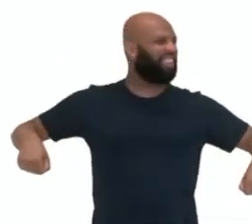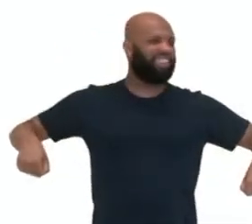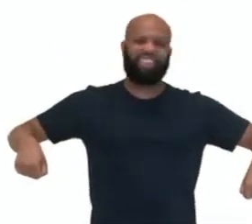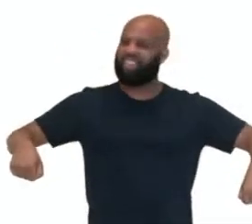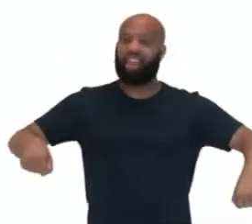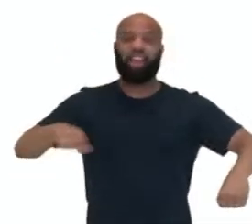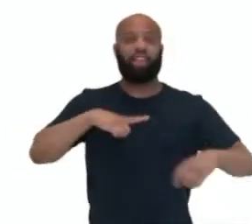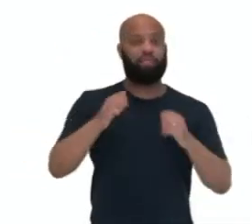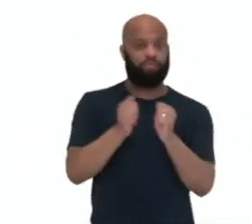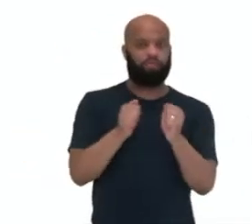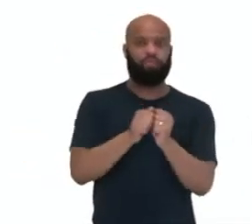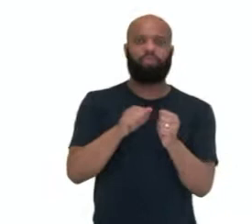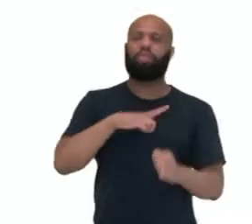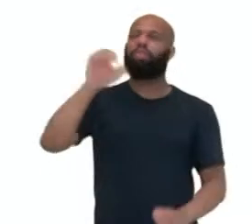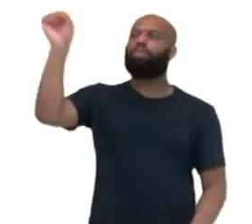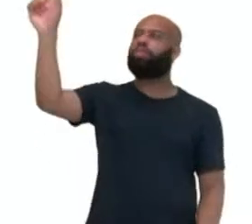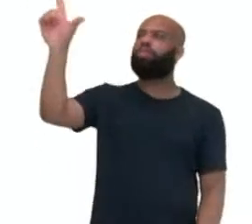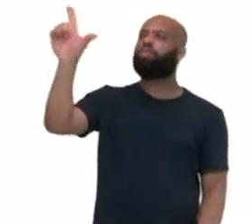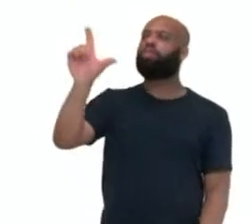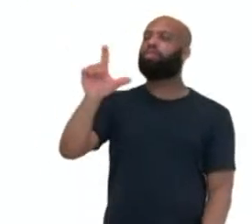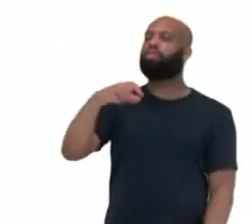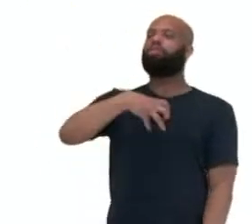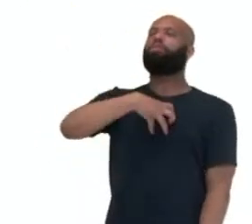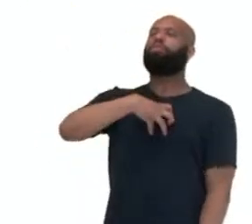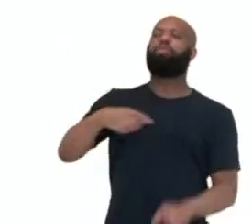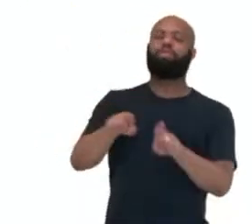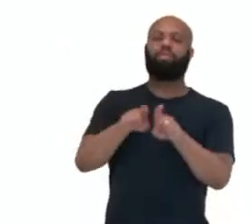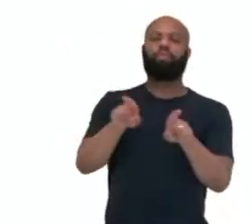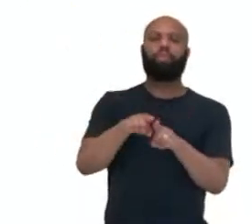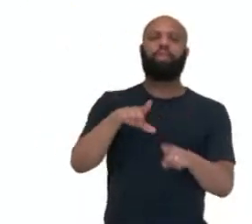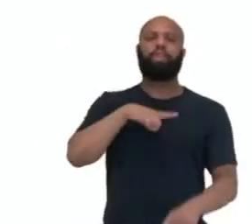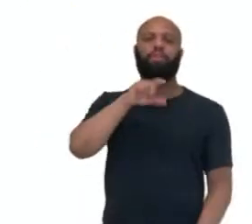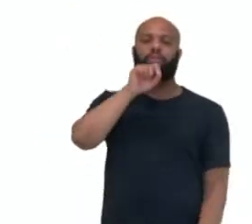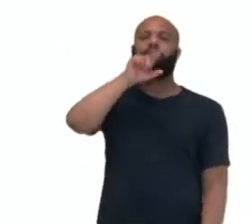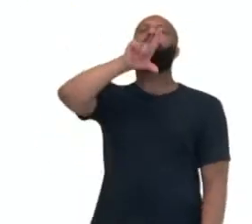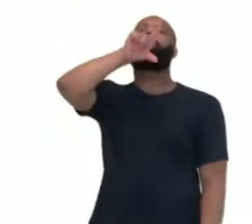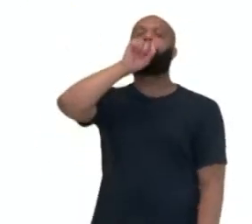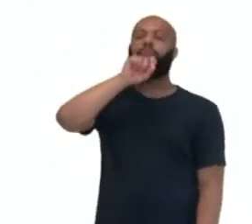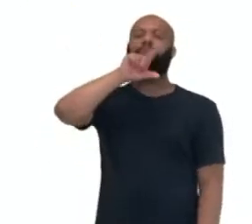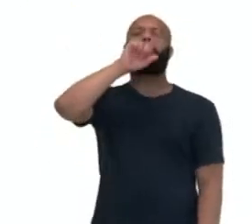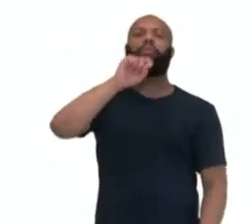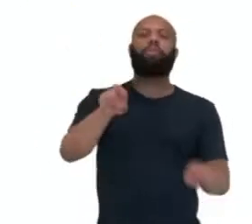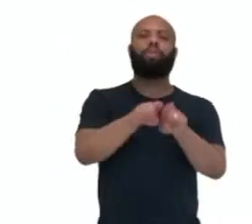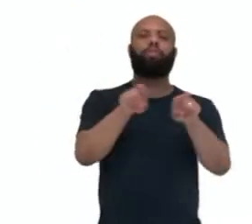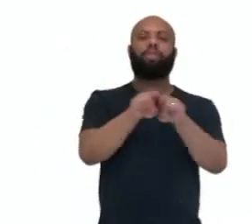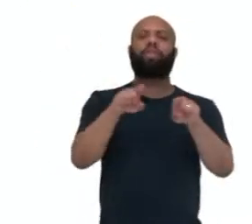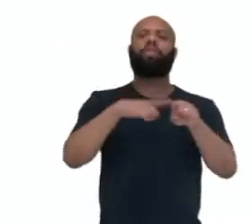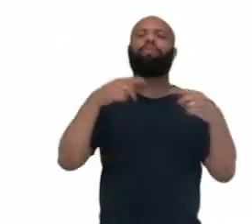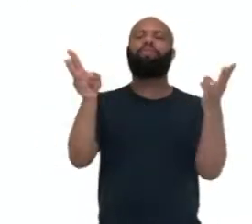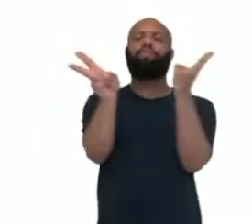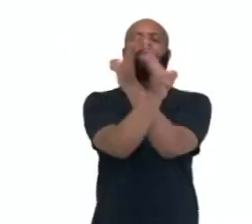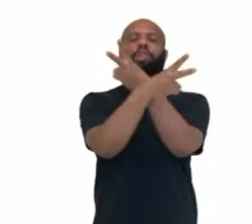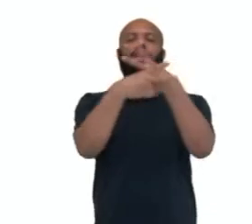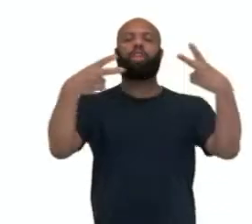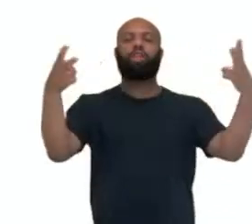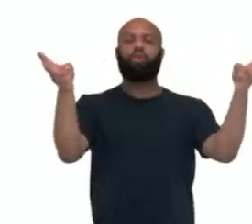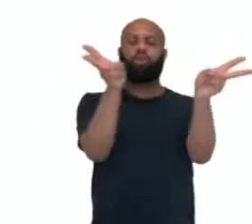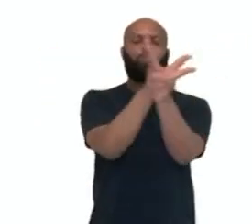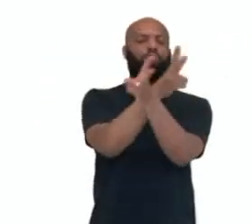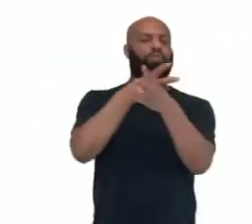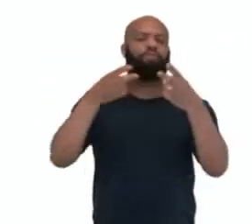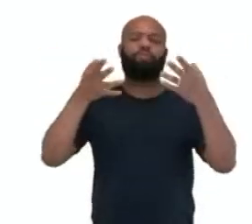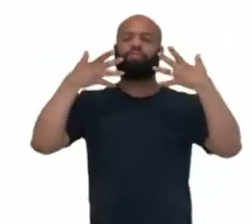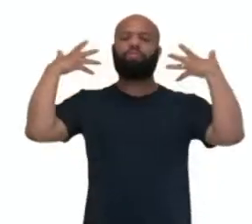sol batendo no seu corpo, o barulho dos pássaros, o vento no seu rosto e você está tomando um